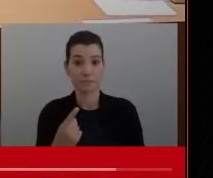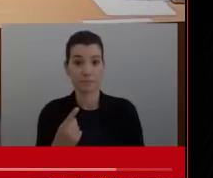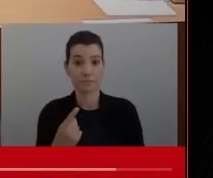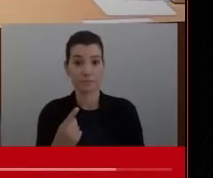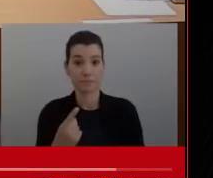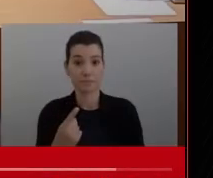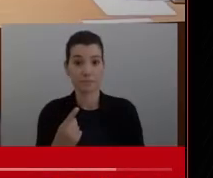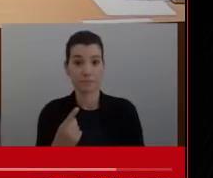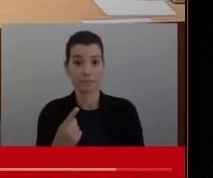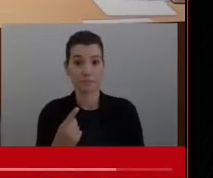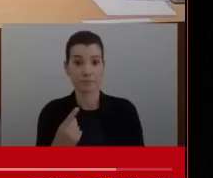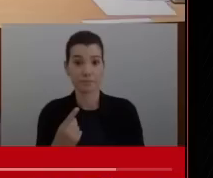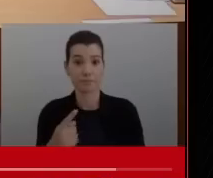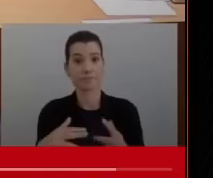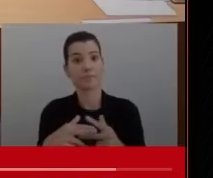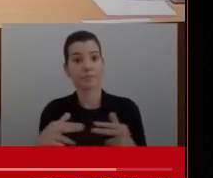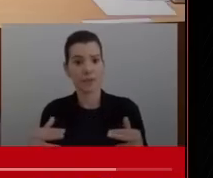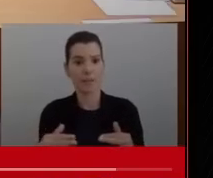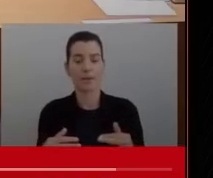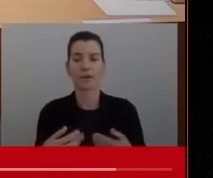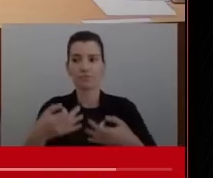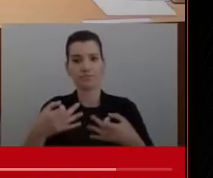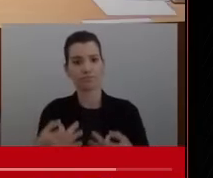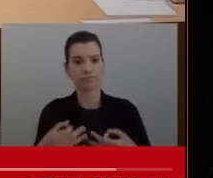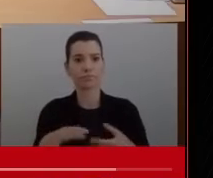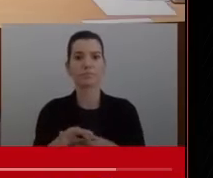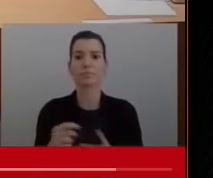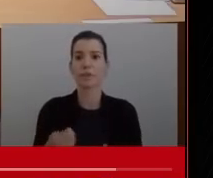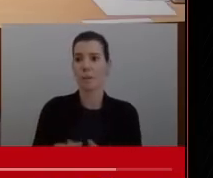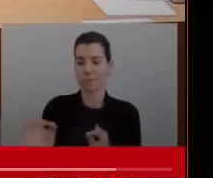porque isso também é fazer a mesma coisa